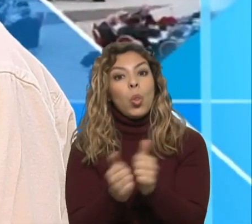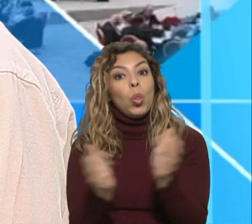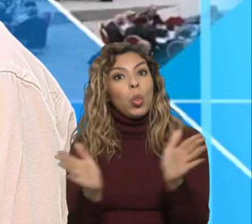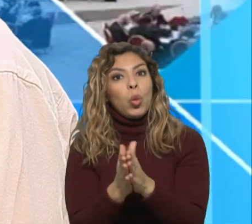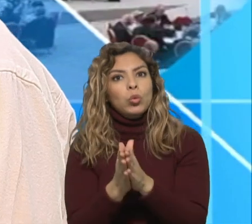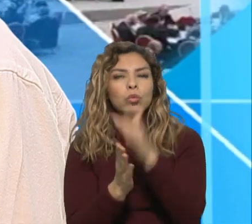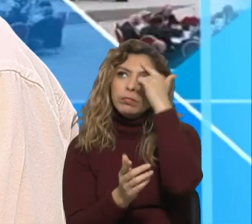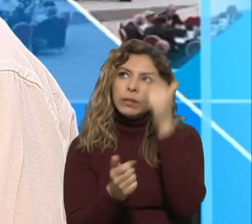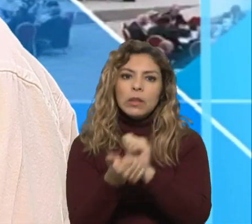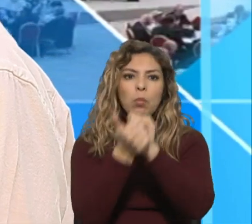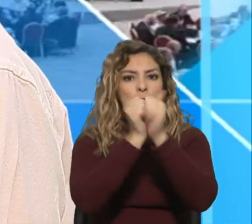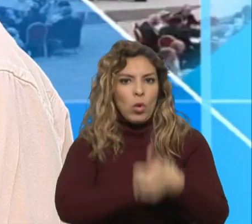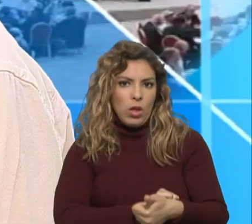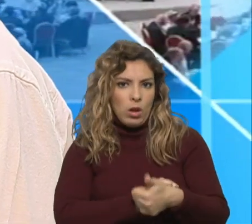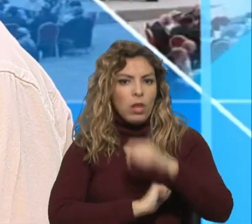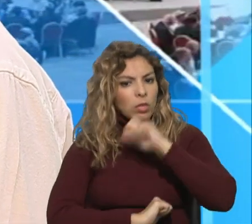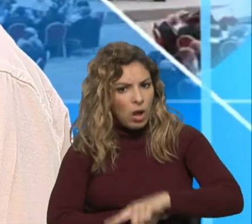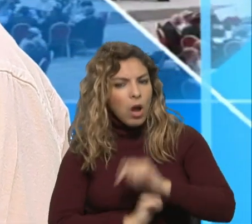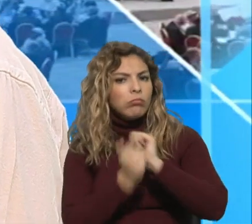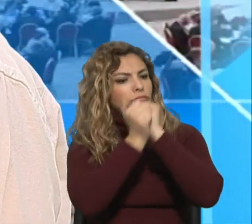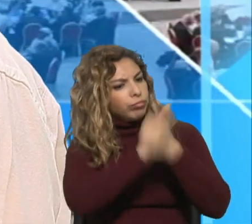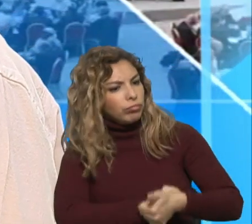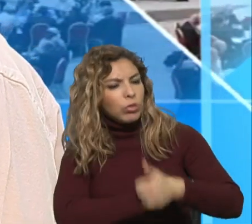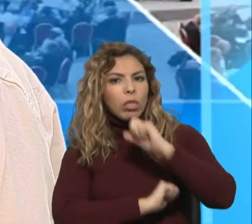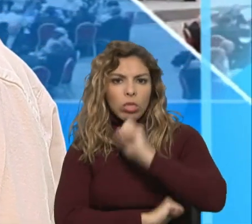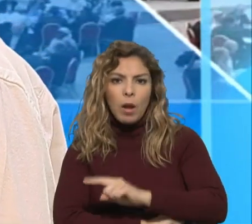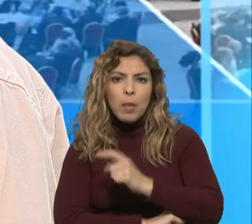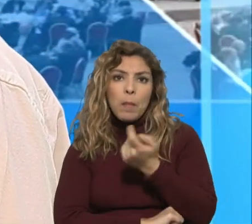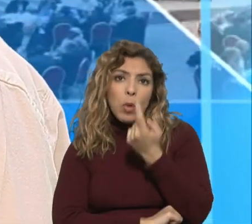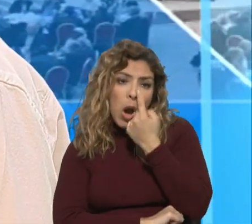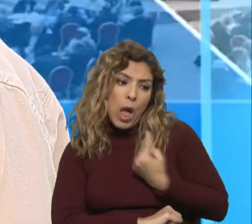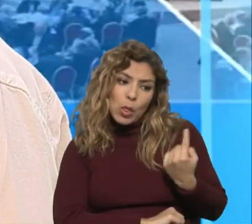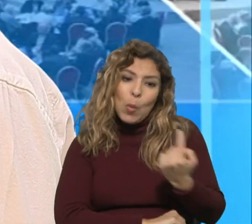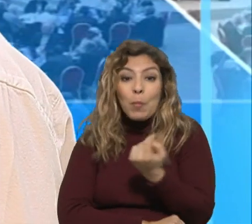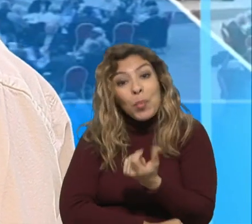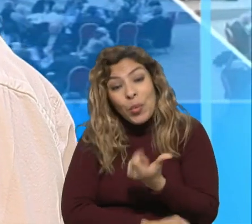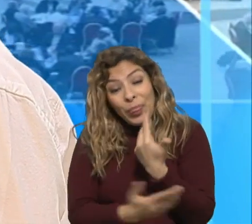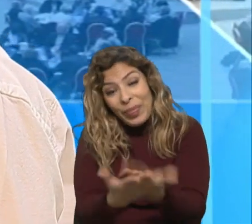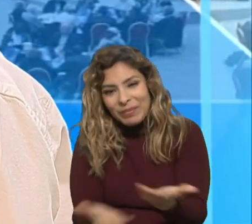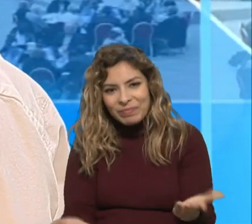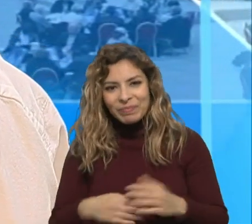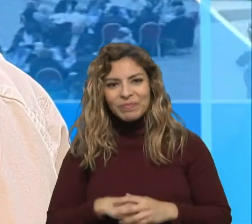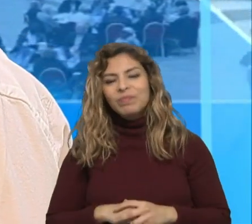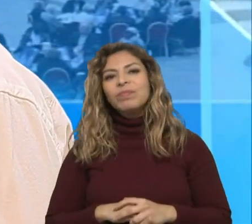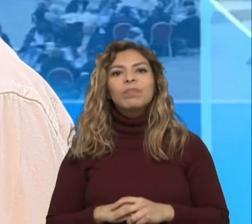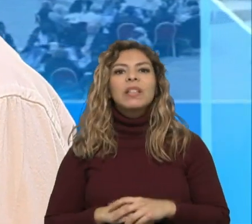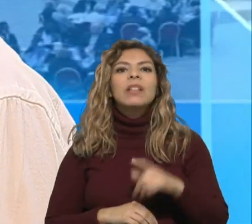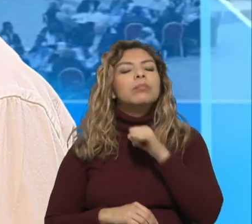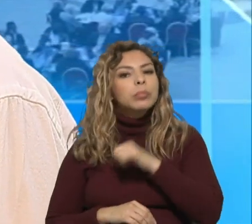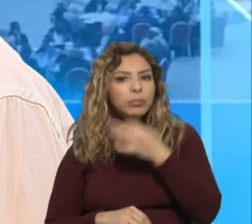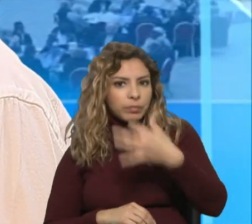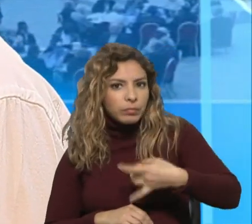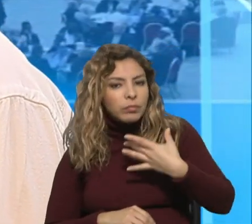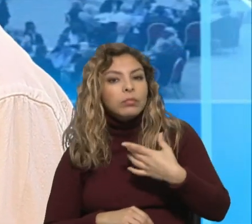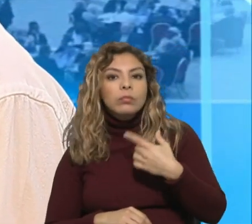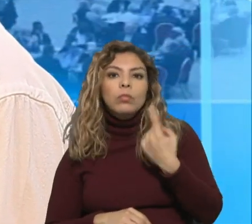de mudança e que tenham a certeza que podem ser agentes de mudança, com o muito pouquinho que cada um pode dar. Aliás, se me permitir,